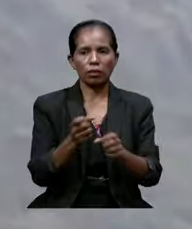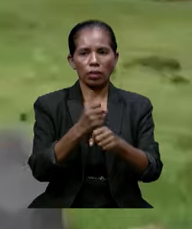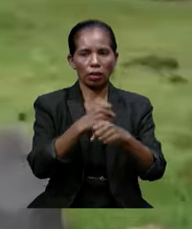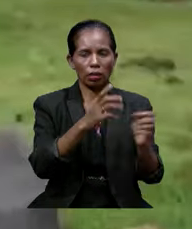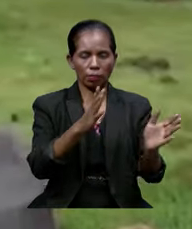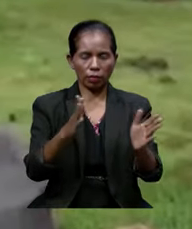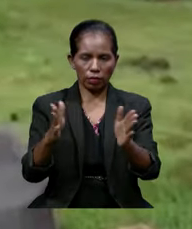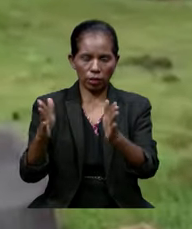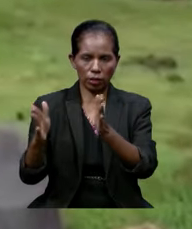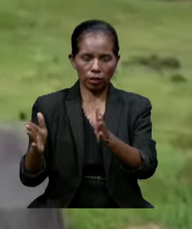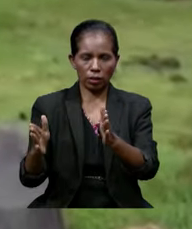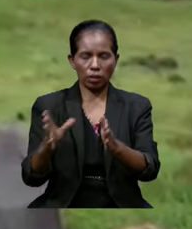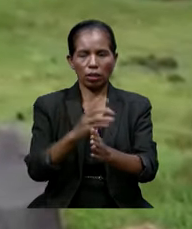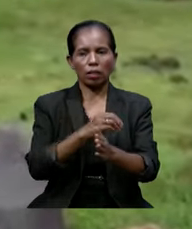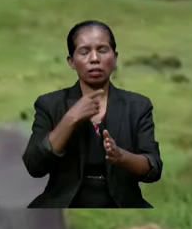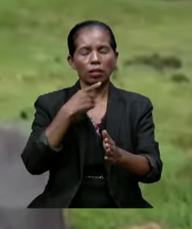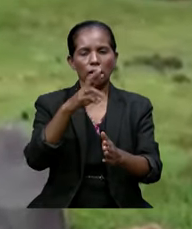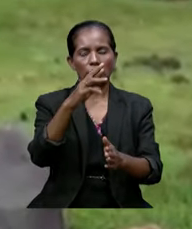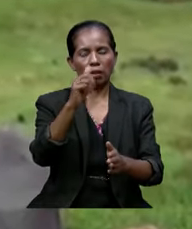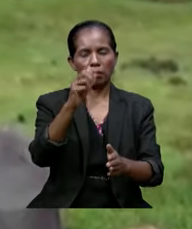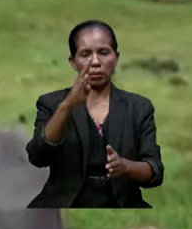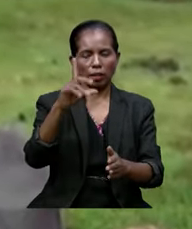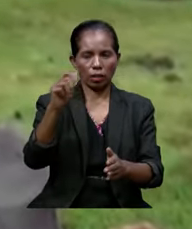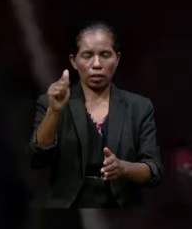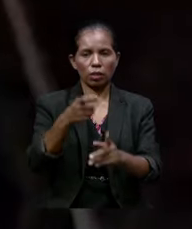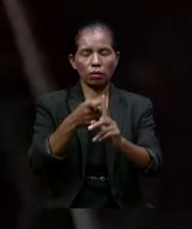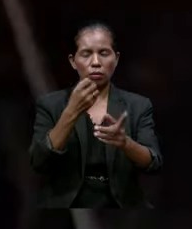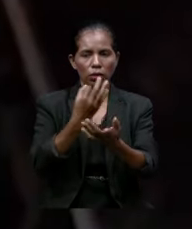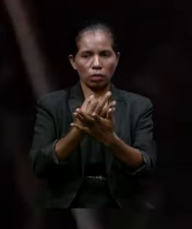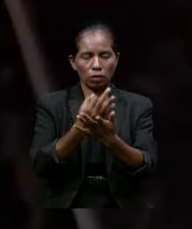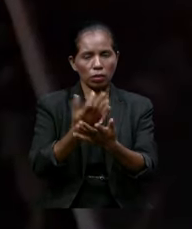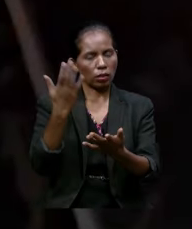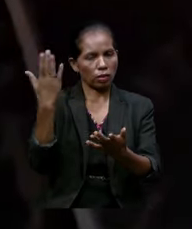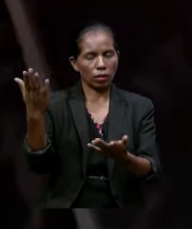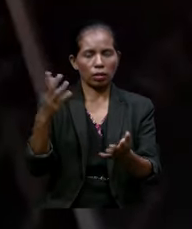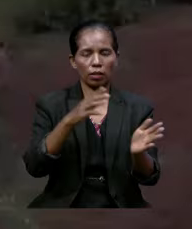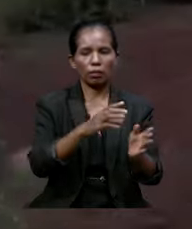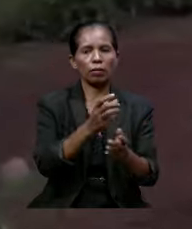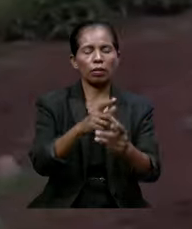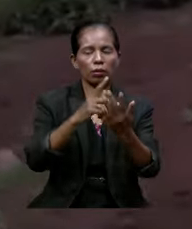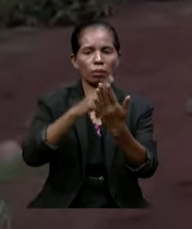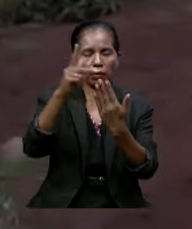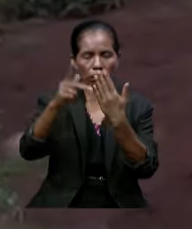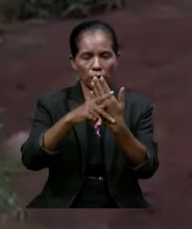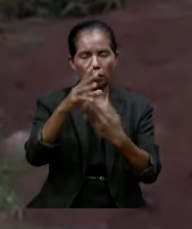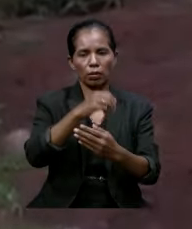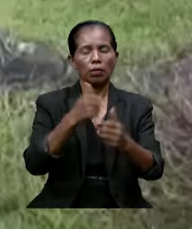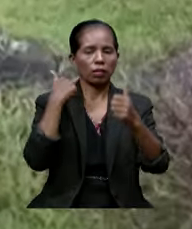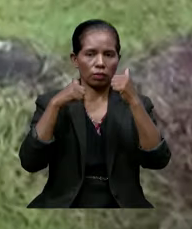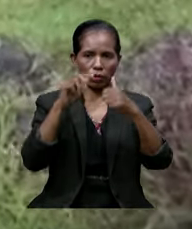preparação festival cultural e era Bilau tamba husi montante orçamento né se percorre programa no atividade